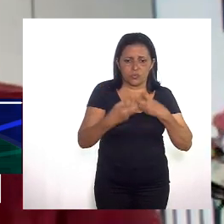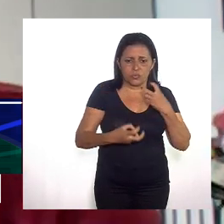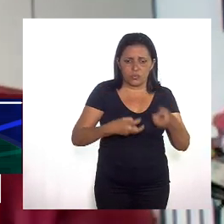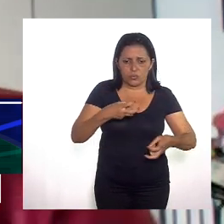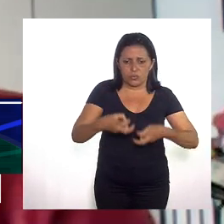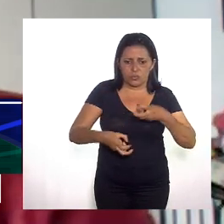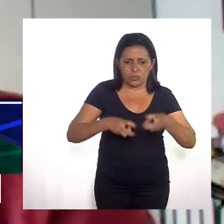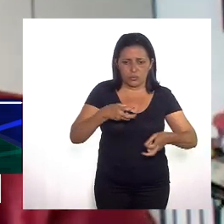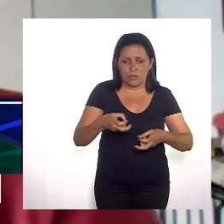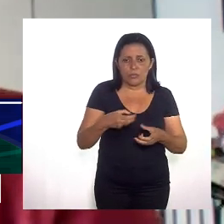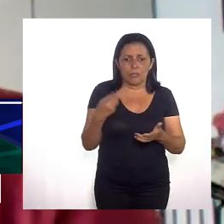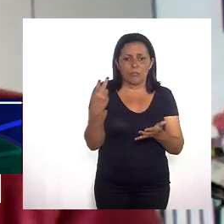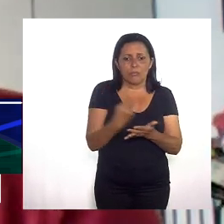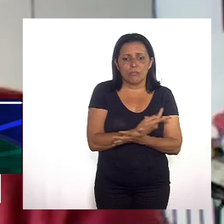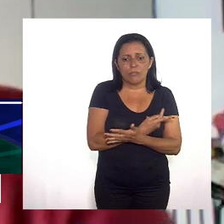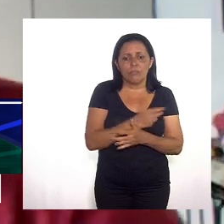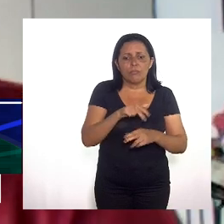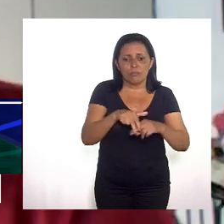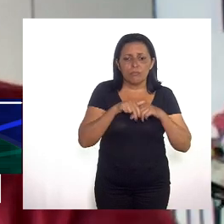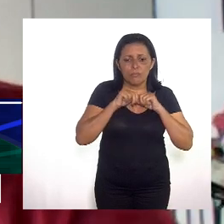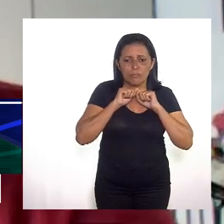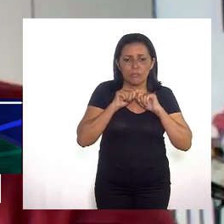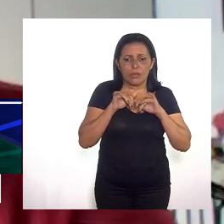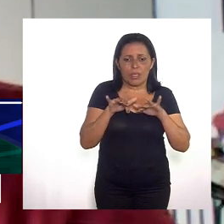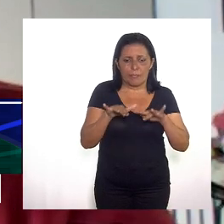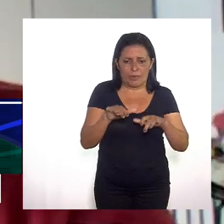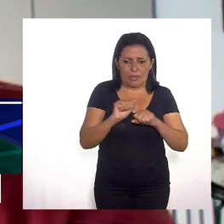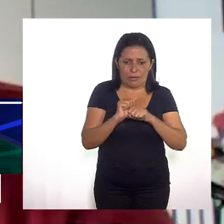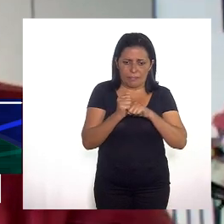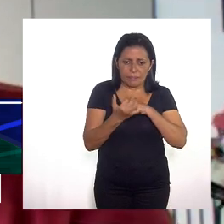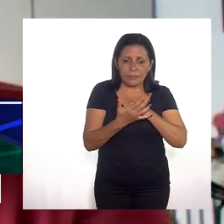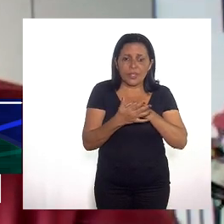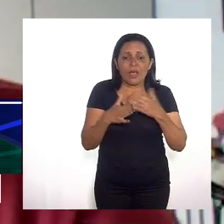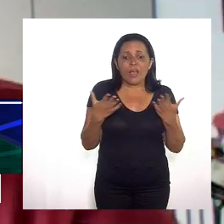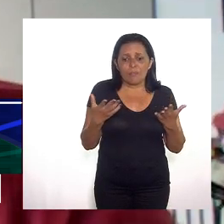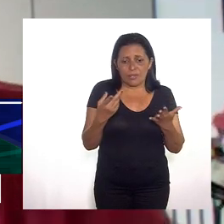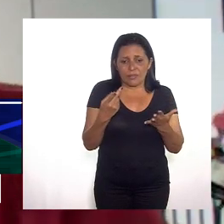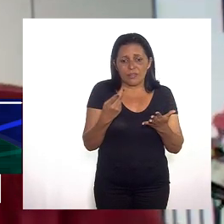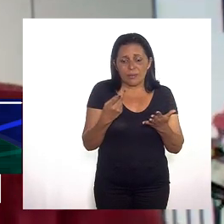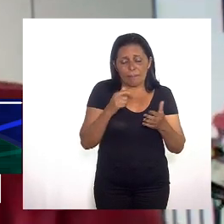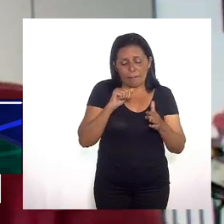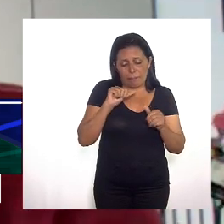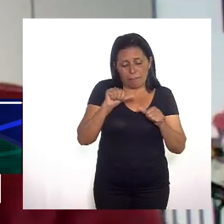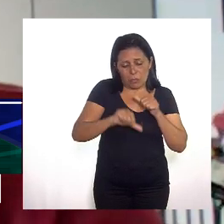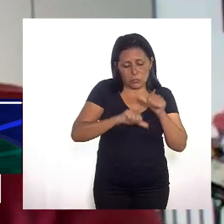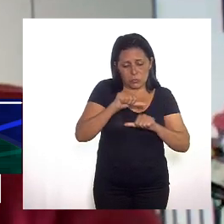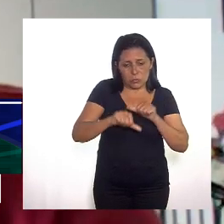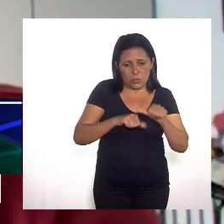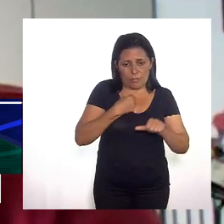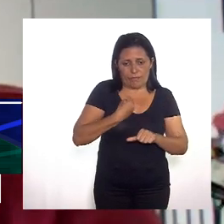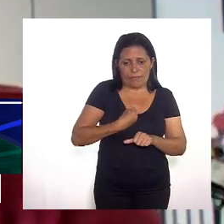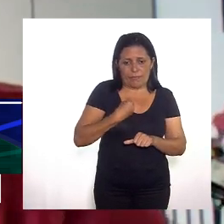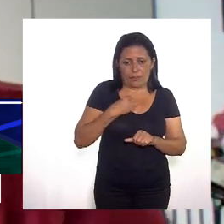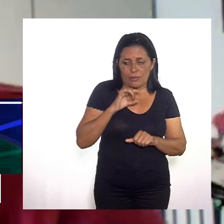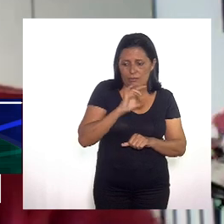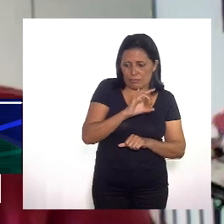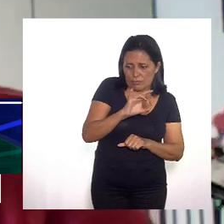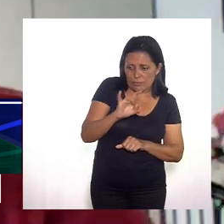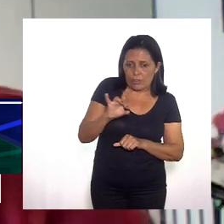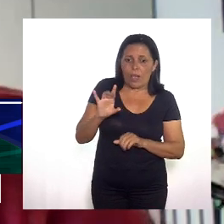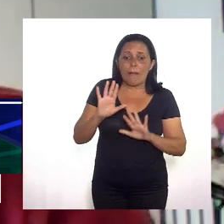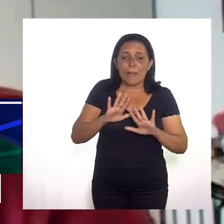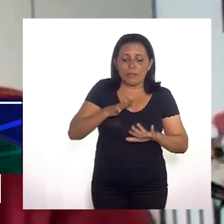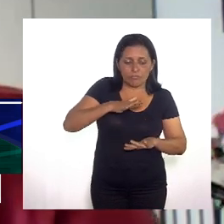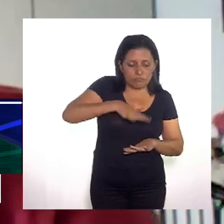em decorrência dessa pandemia. É algo que, sem dúvida nenhuma, alterou a nossa forma de vida. Mas em todas